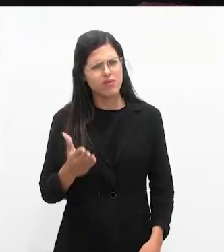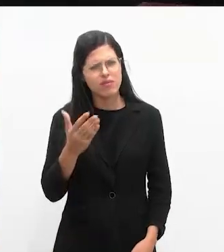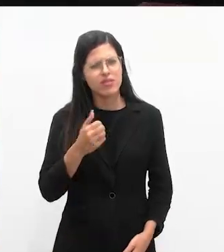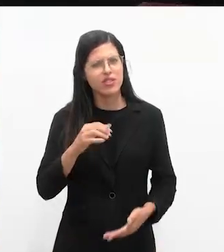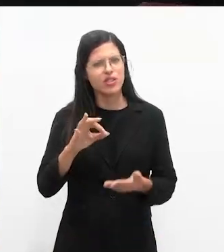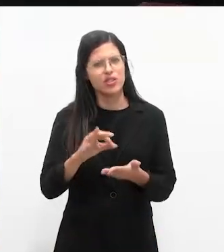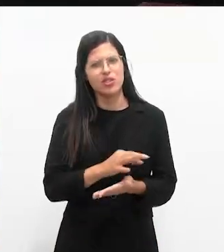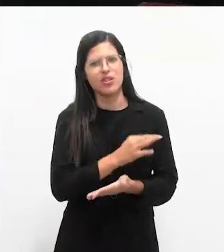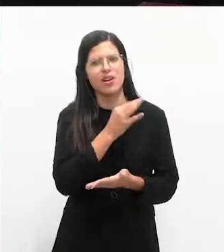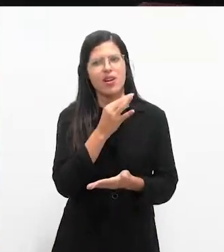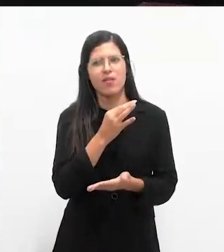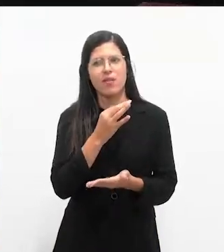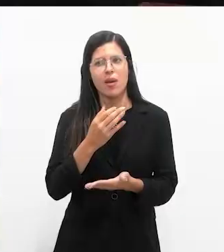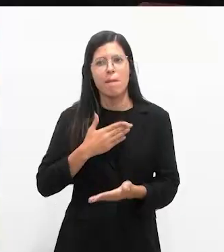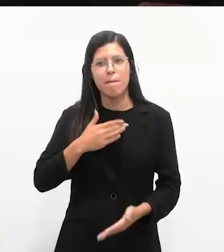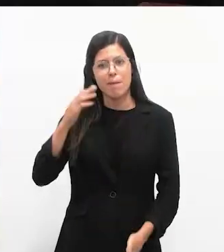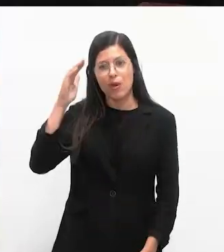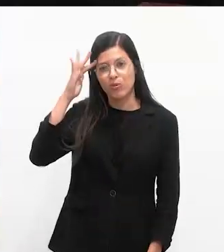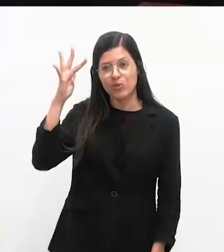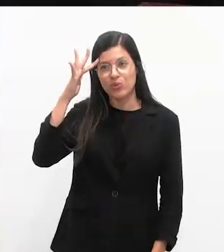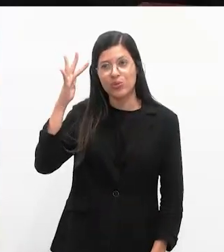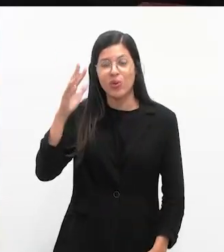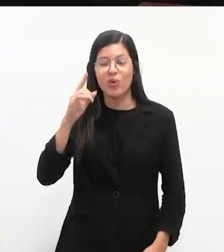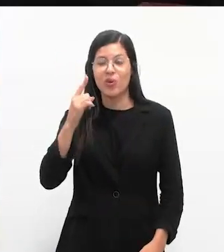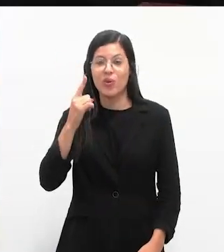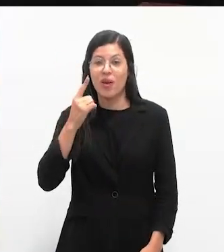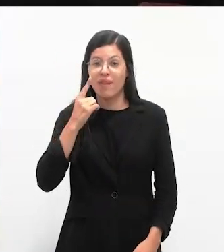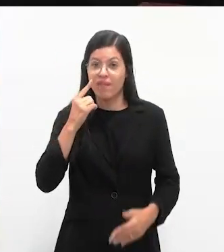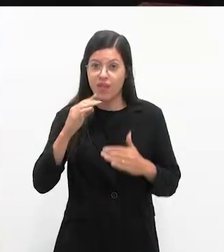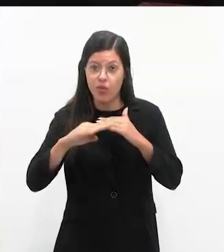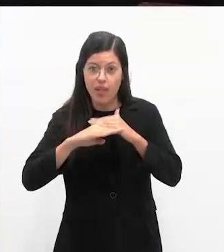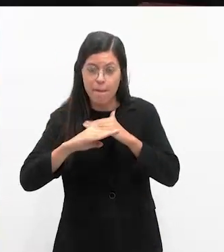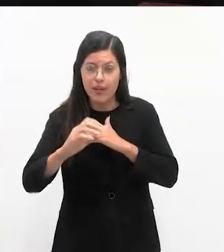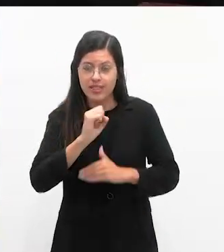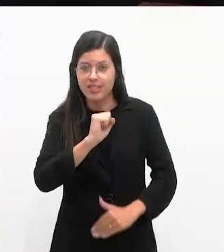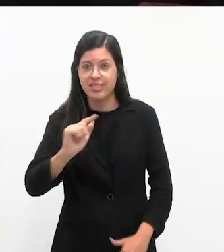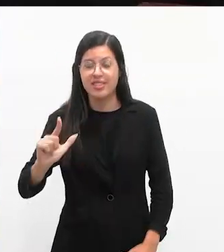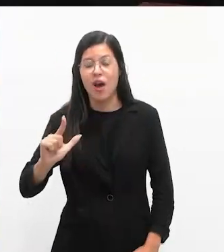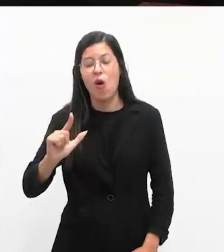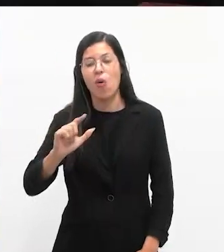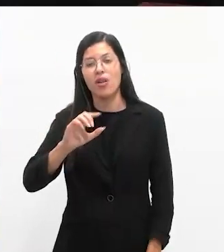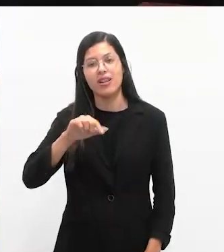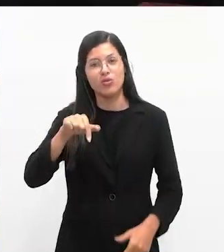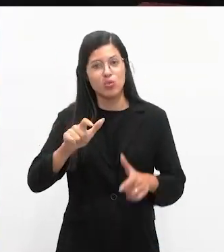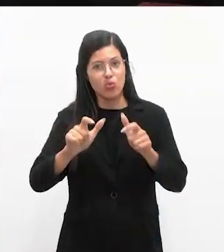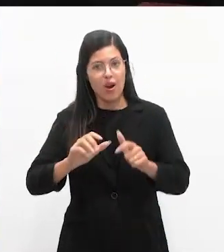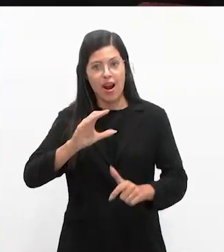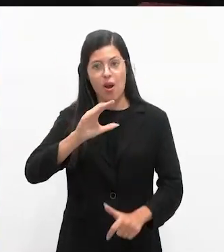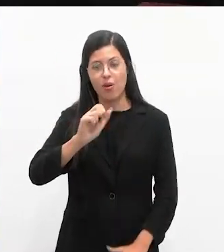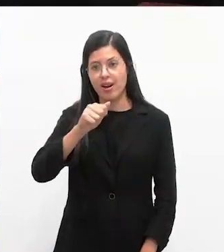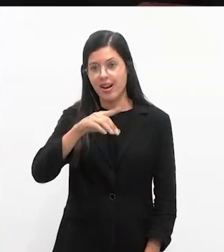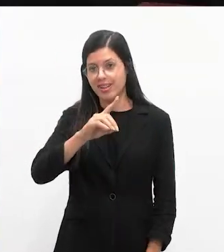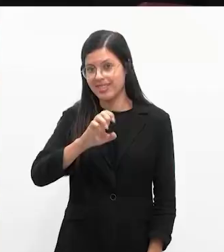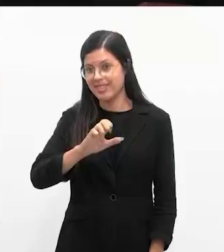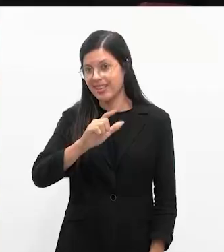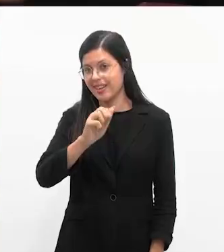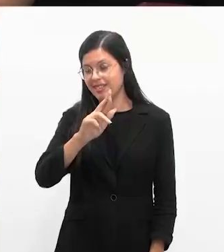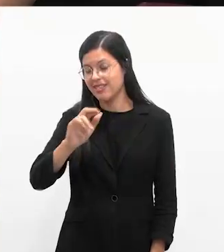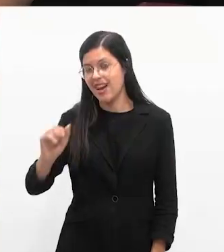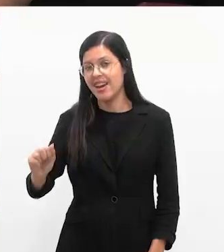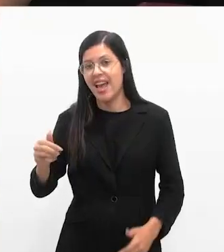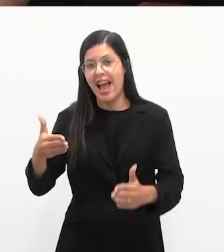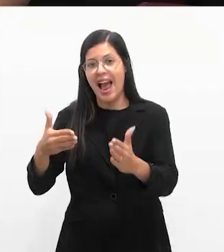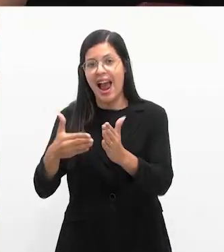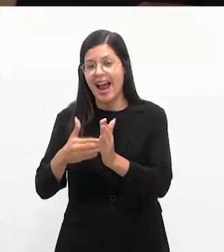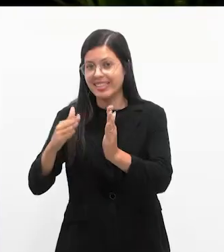se inscrever. Meu sonho é ver o tapete de sal da Candelária, da onde sai Dom Arani, até